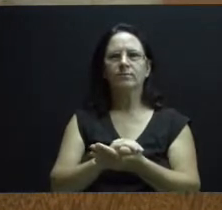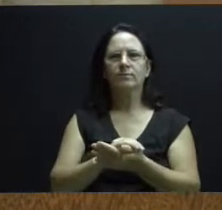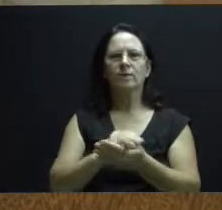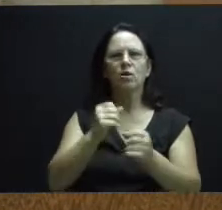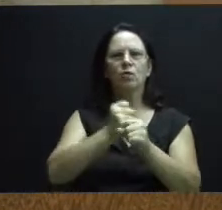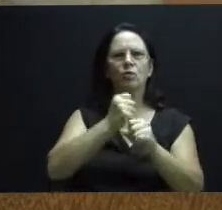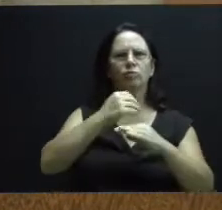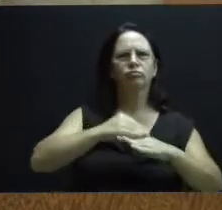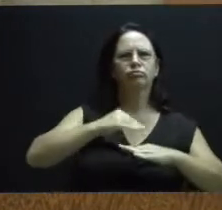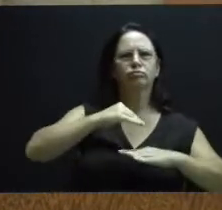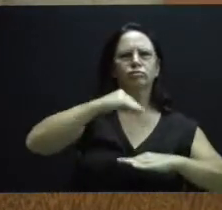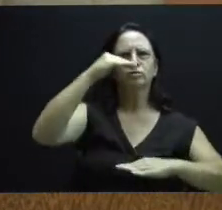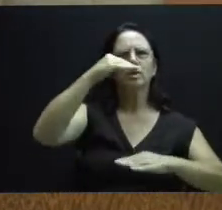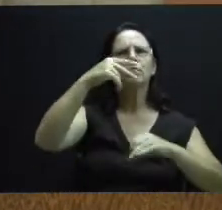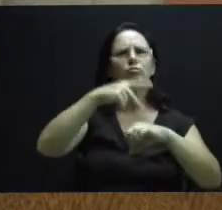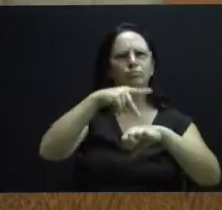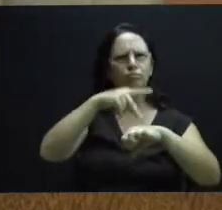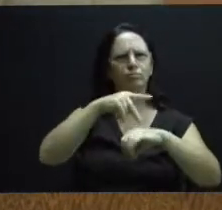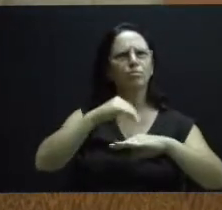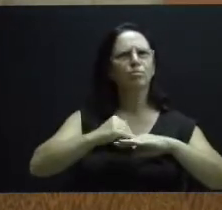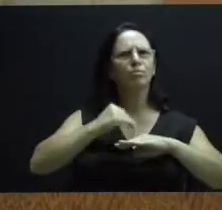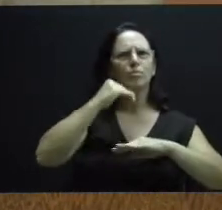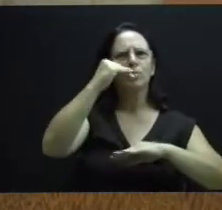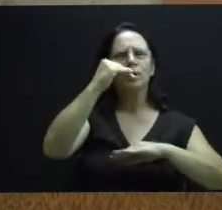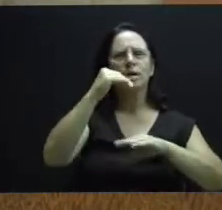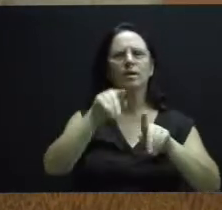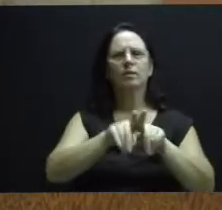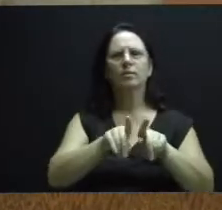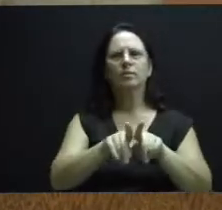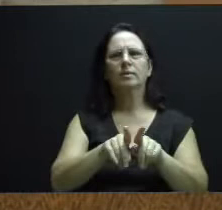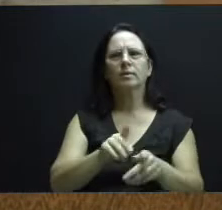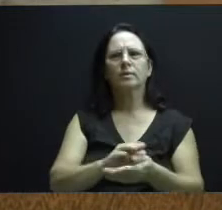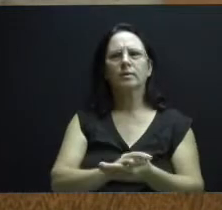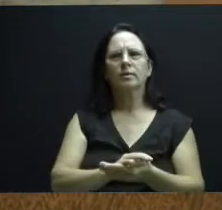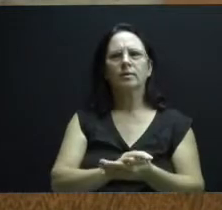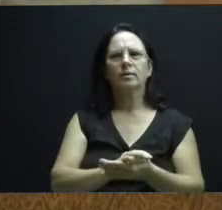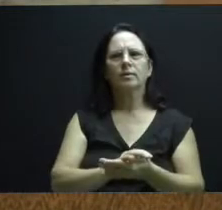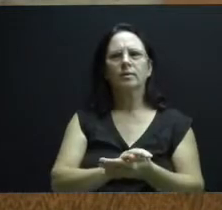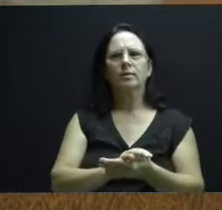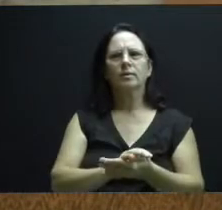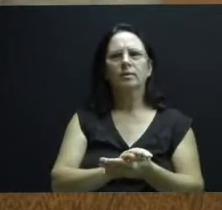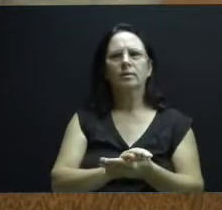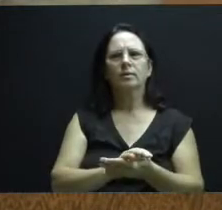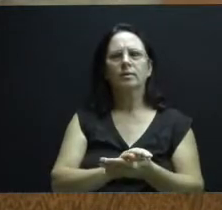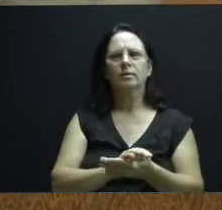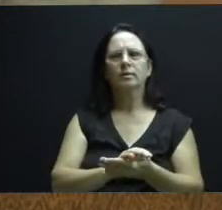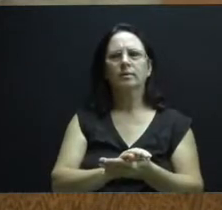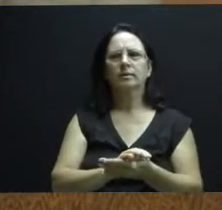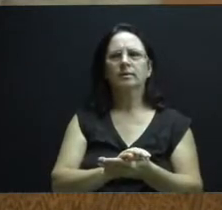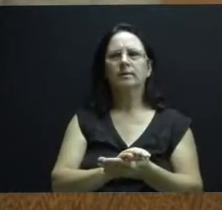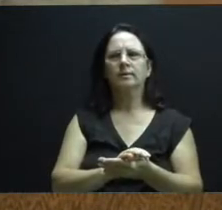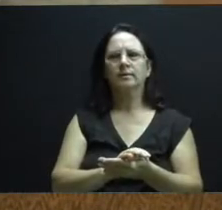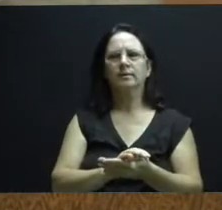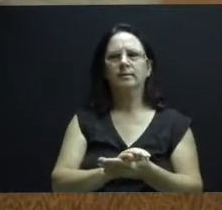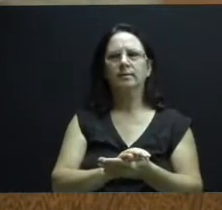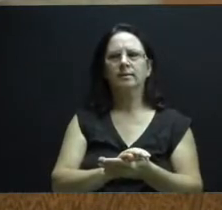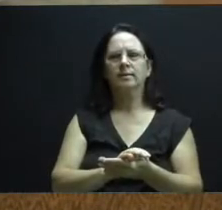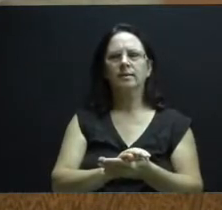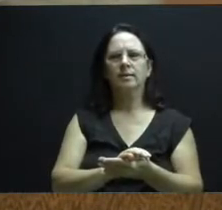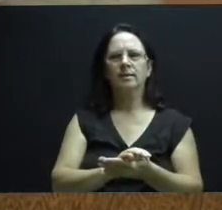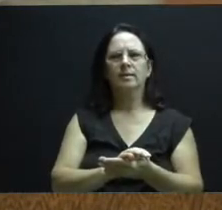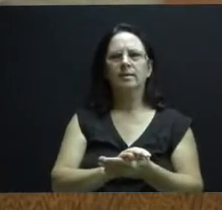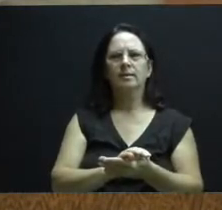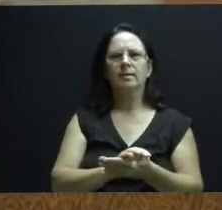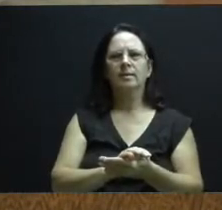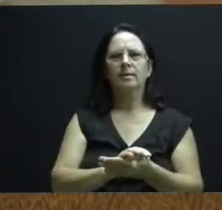de pedreiras com traição contra a traição para aumentar a